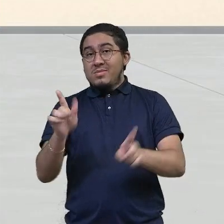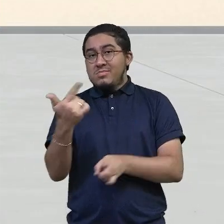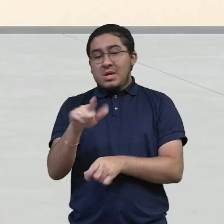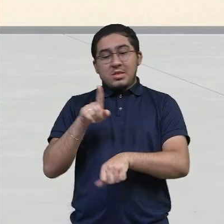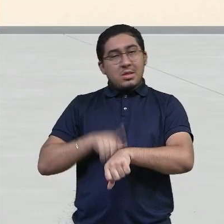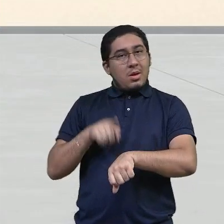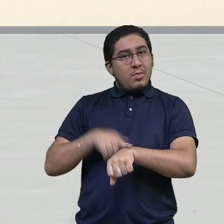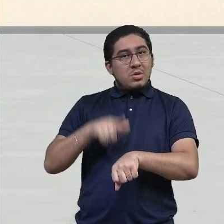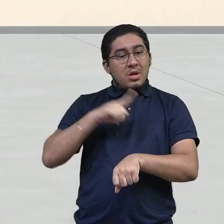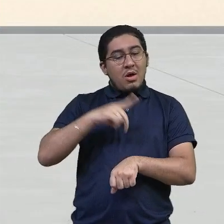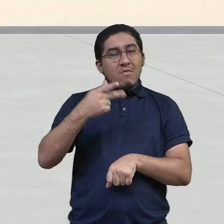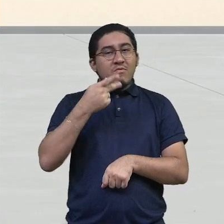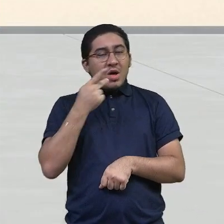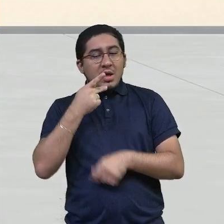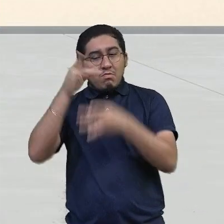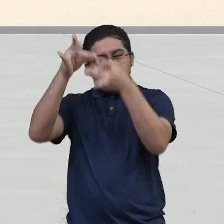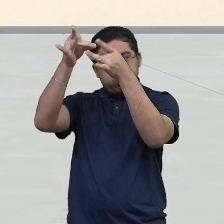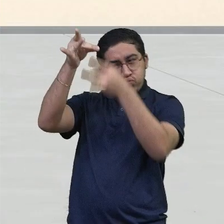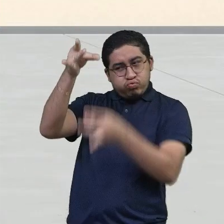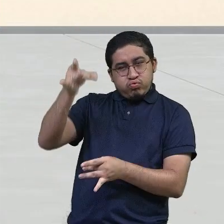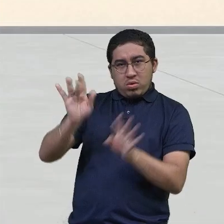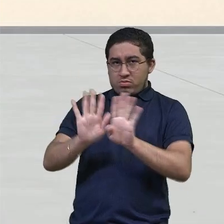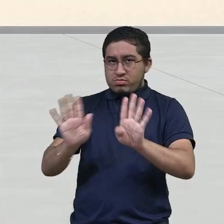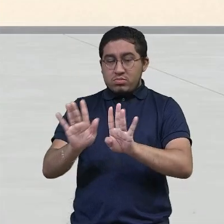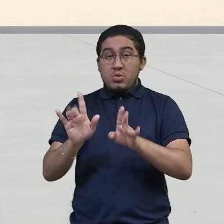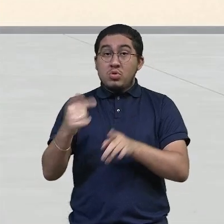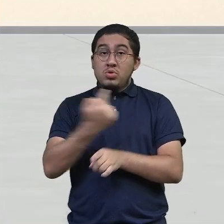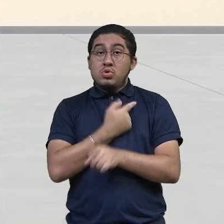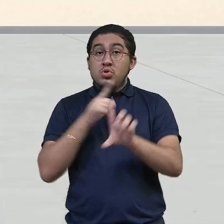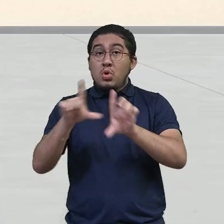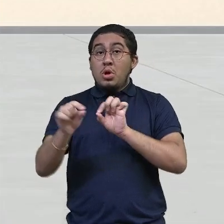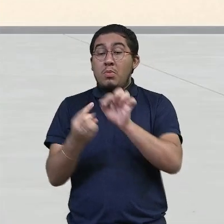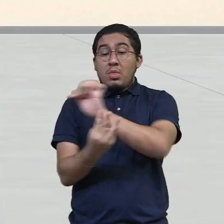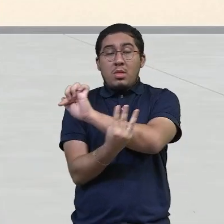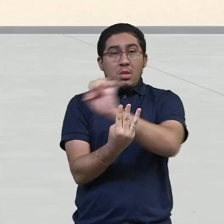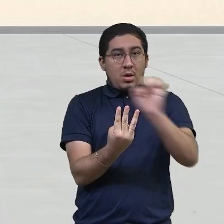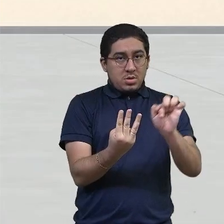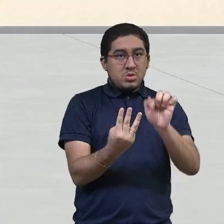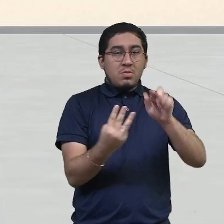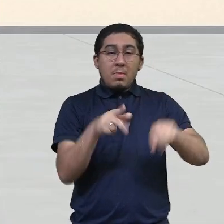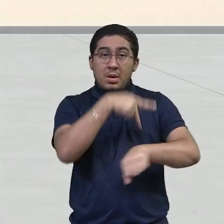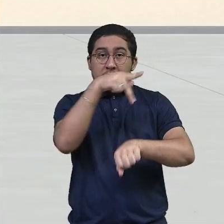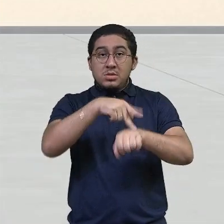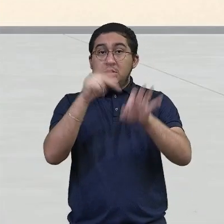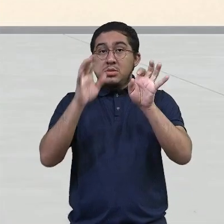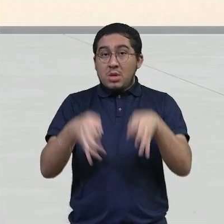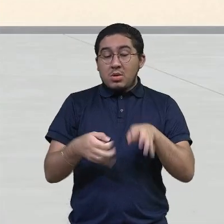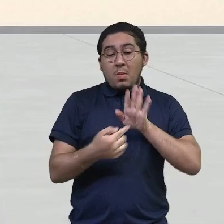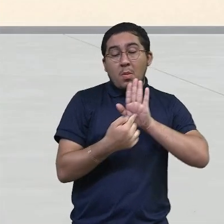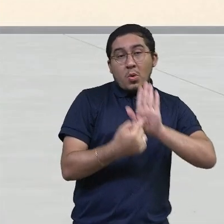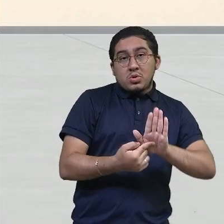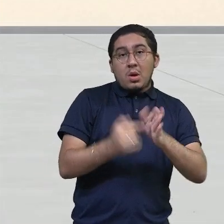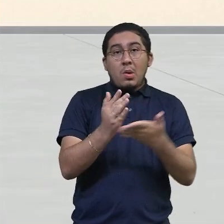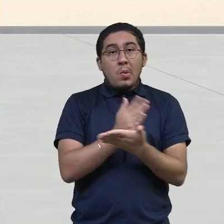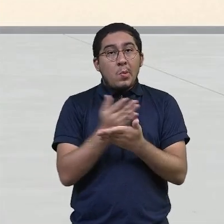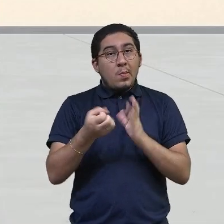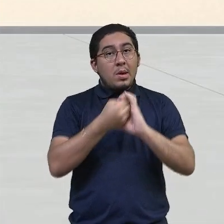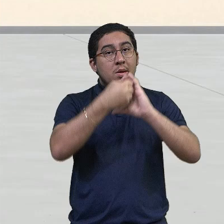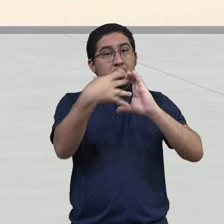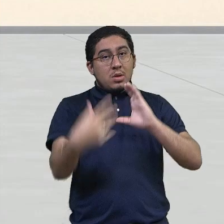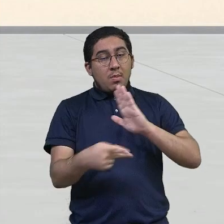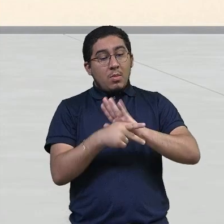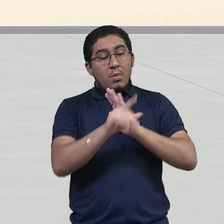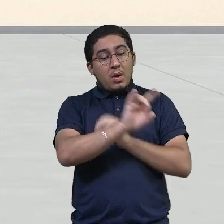sobre todos, então elencamos alguns países, tá? No caso esses três aqui, para trazer casos específicos dentro de cada